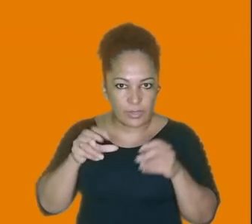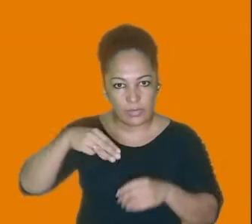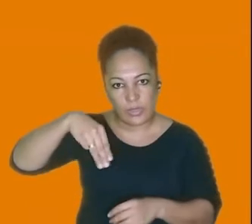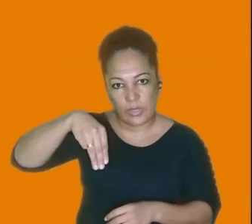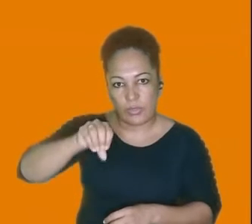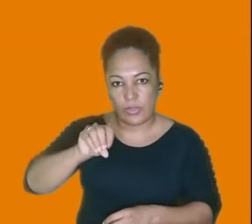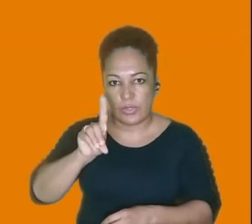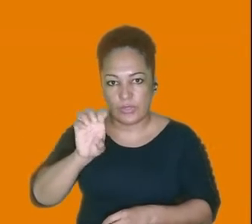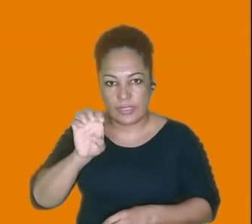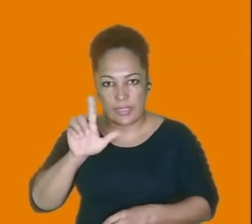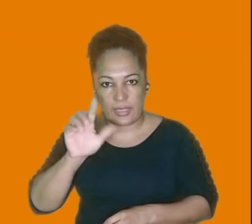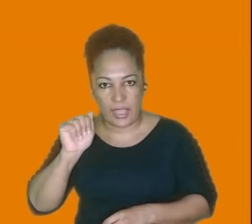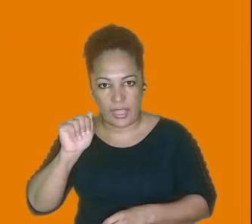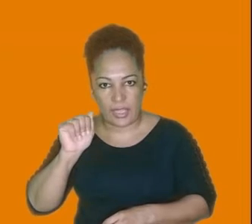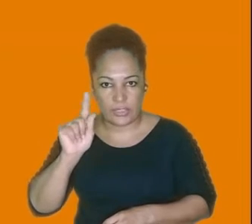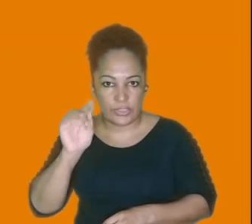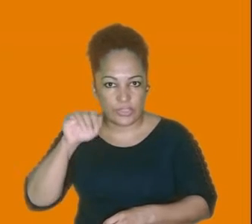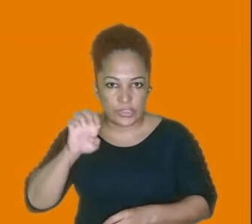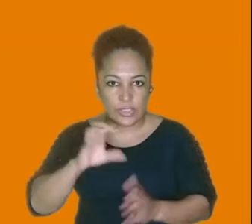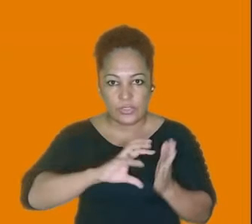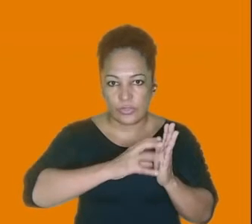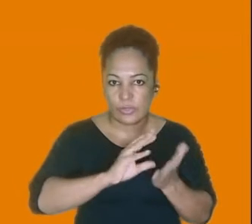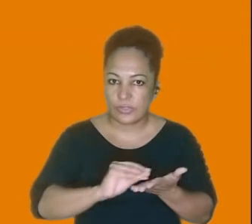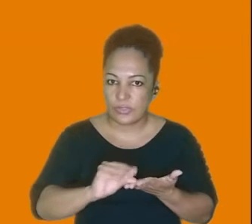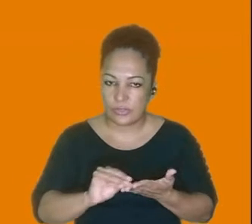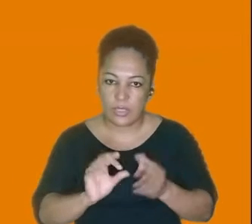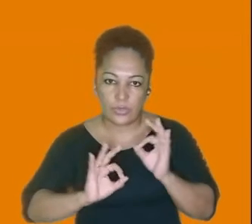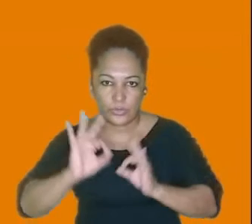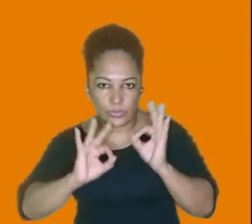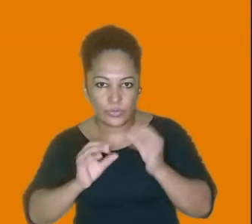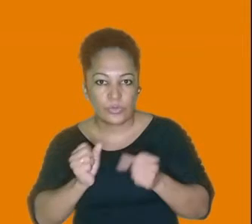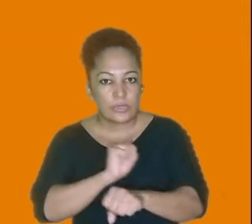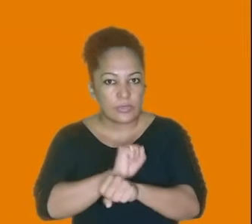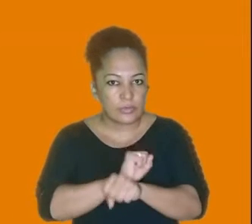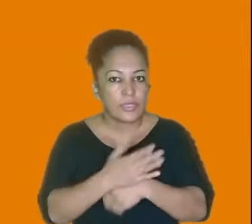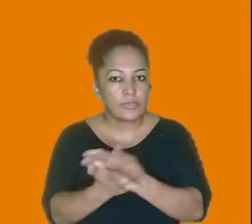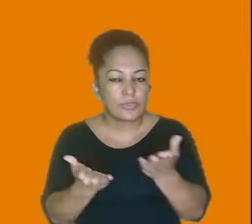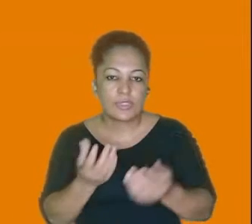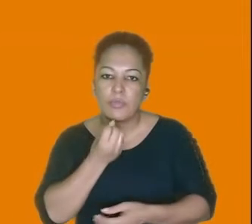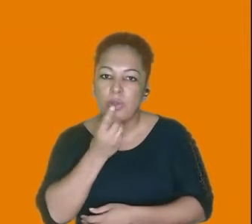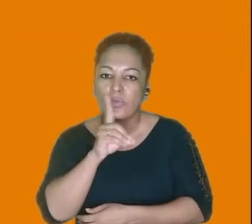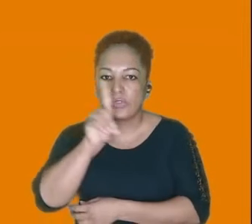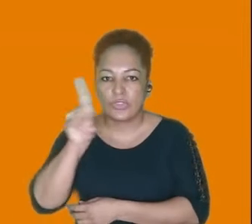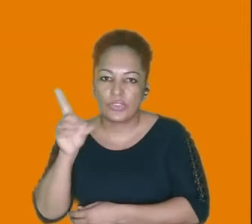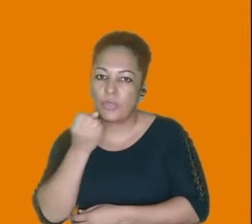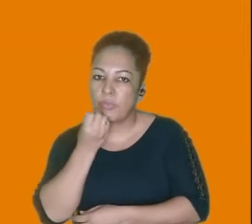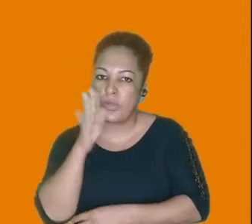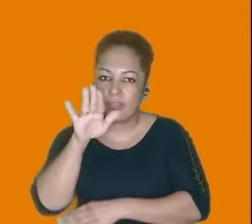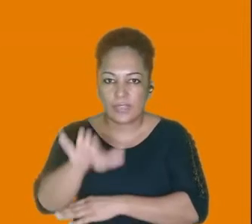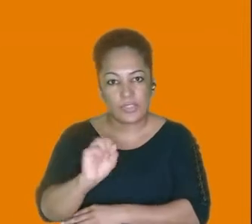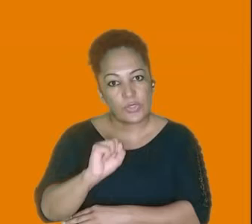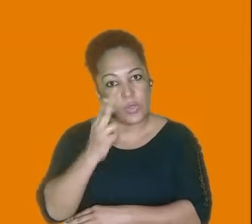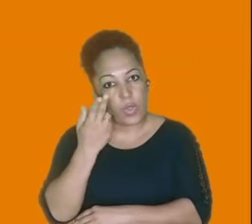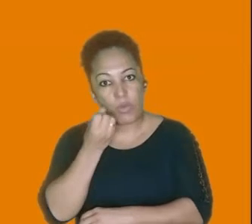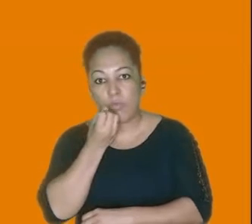sobre modelagem de banco de dados, tá? Espero que vocês estejam tendo aí um bom dia, ou uma